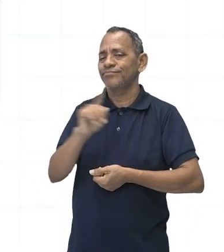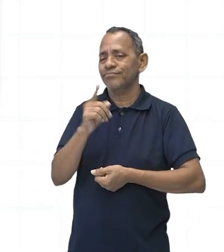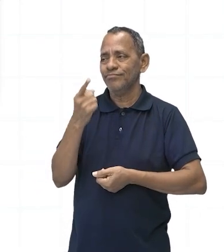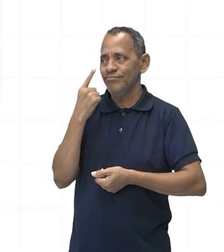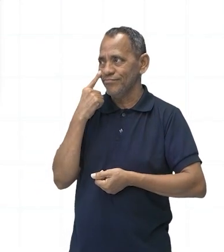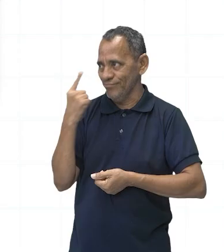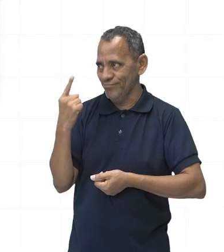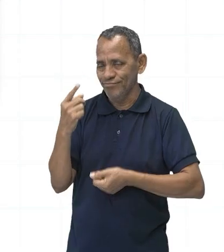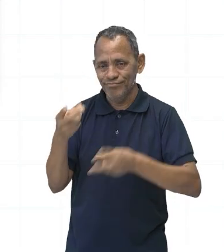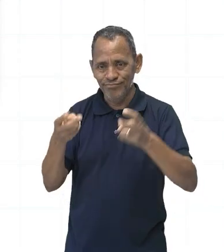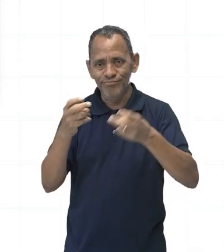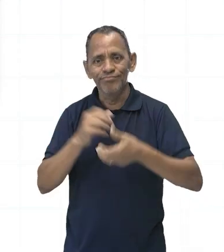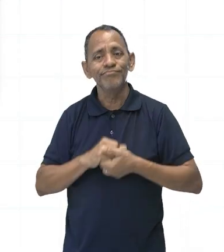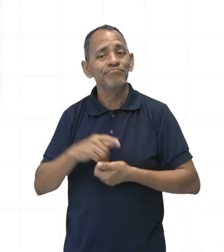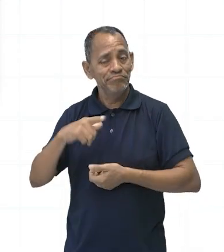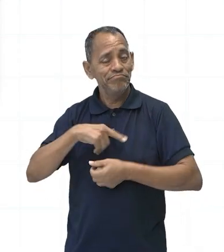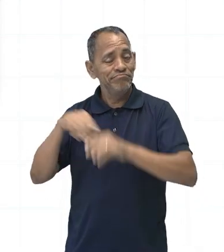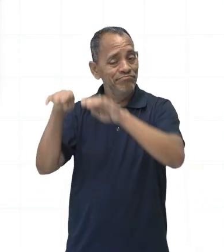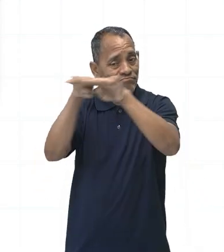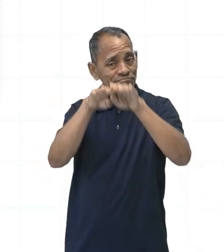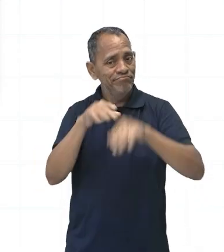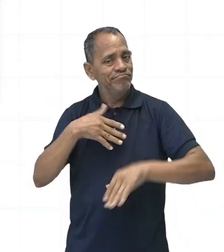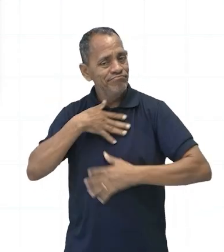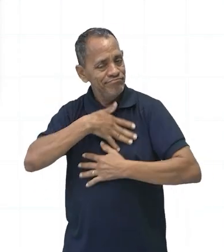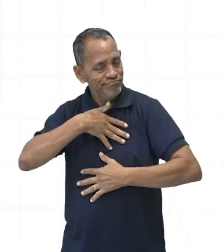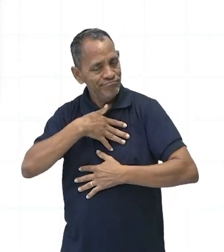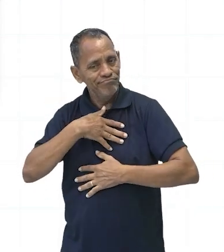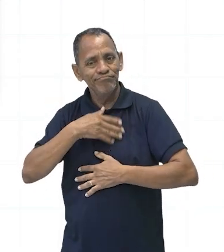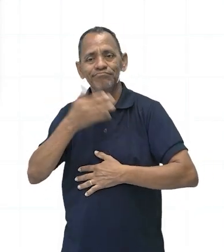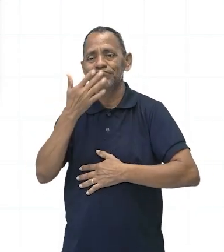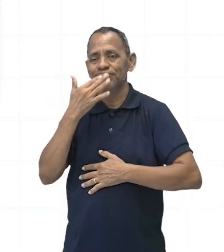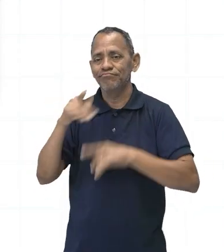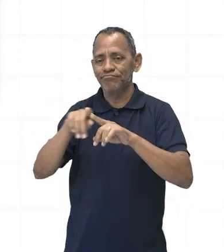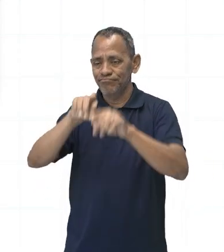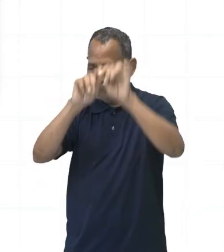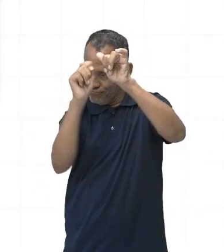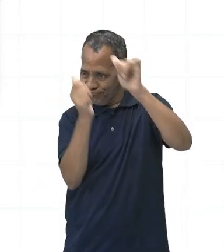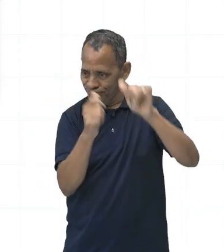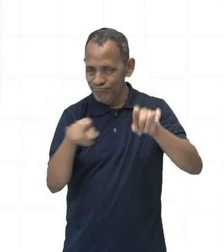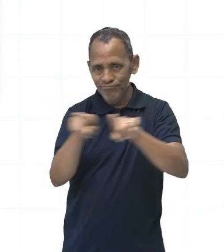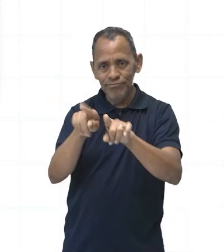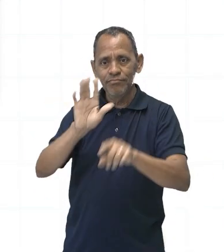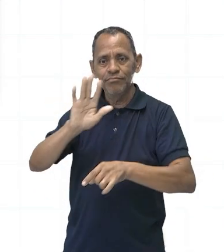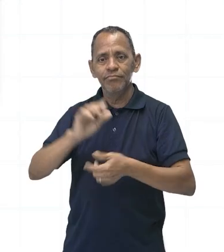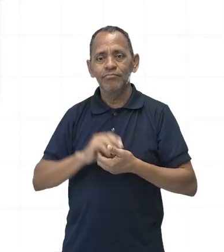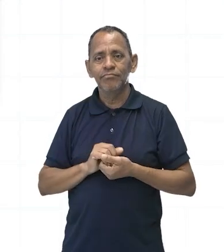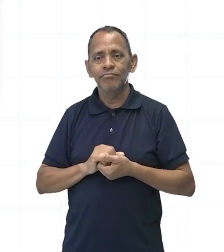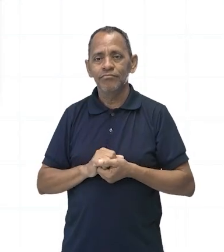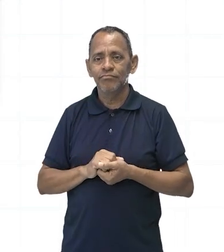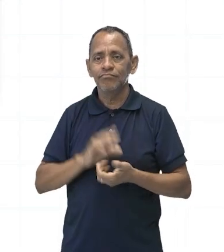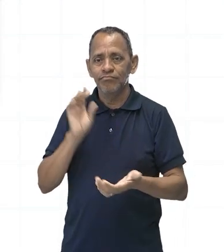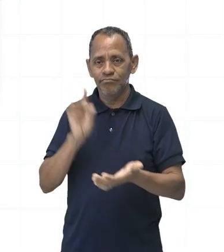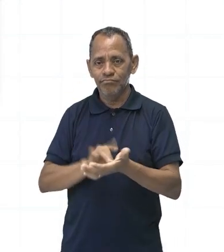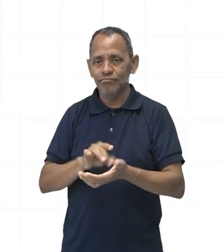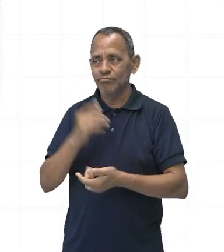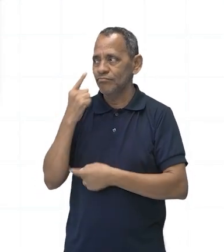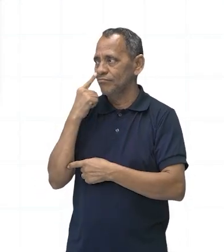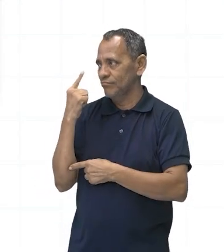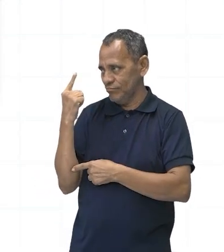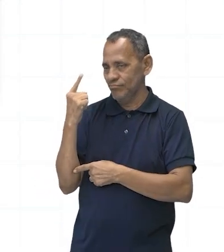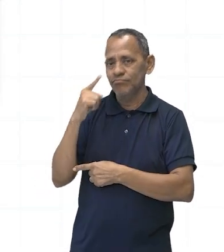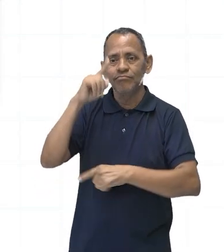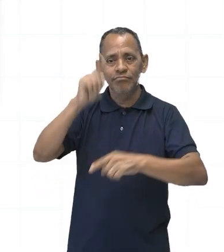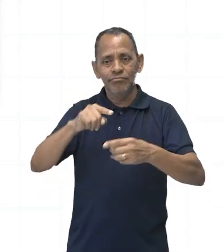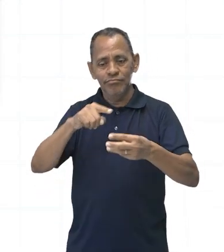que é harmonioso, que eu gosto das cores, que eu gosto dessas formas. Inclusive, essa obra que está aí ao meio,